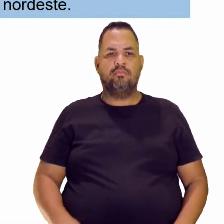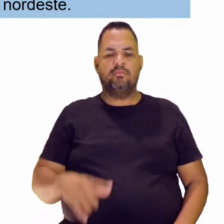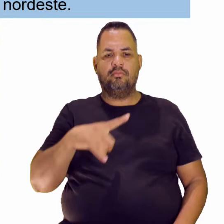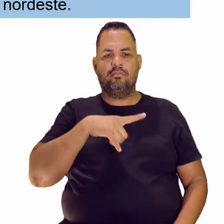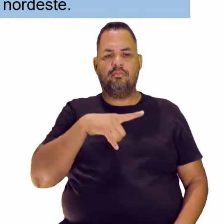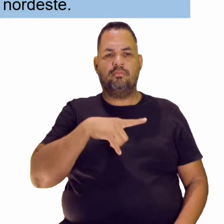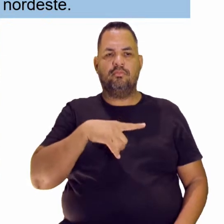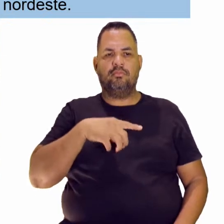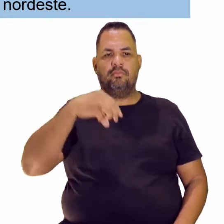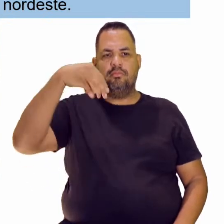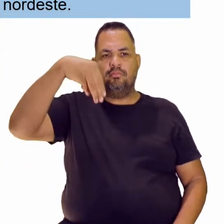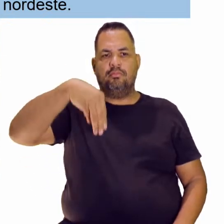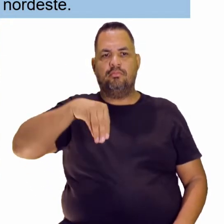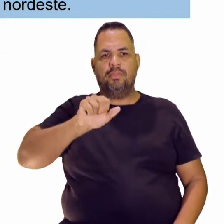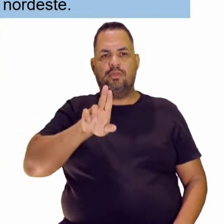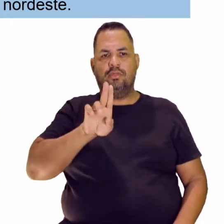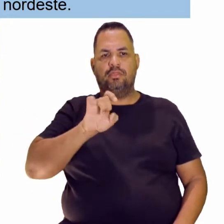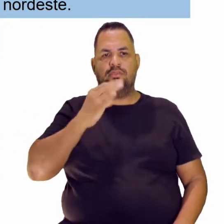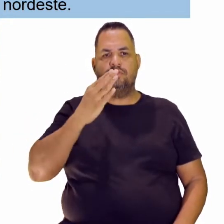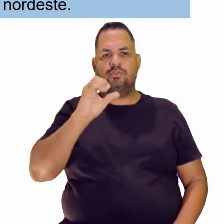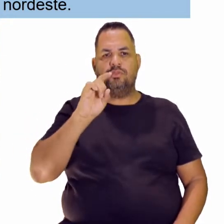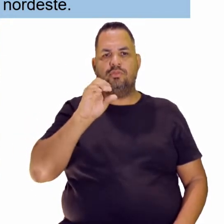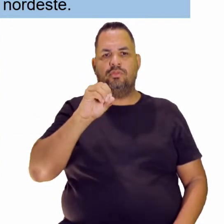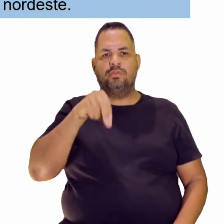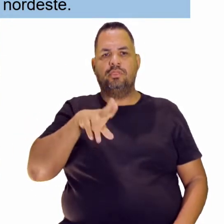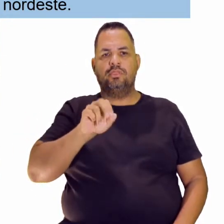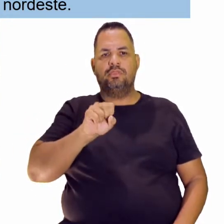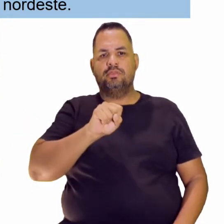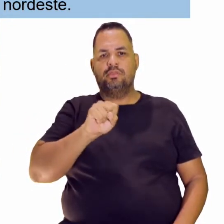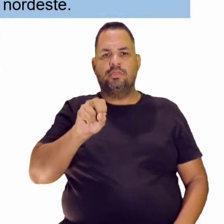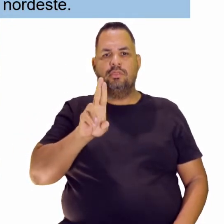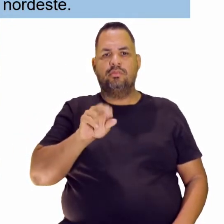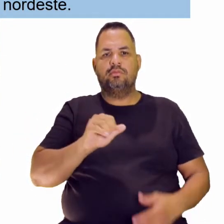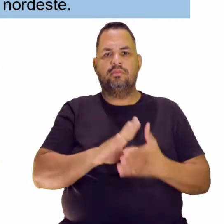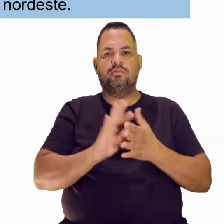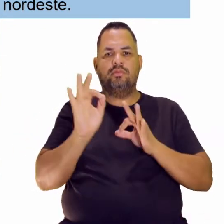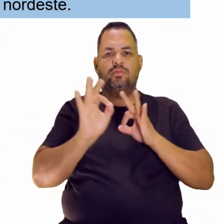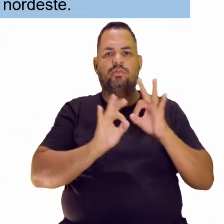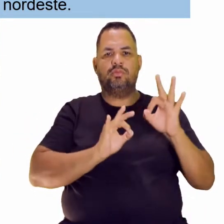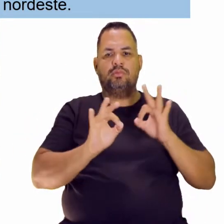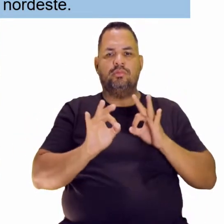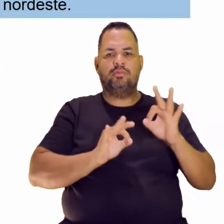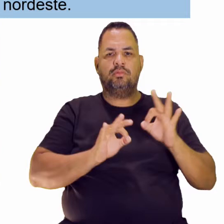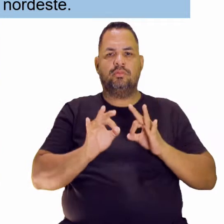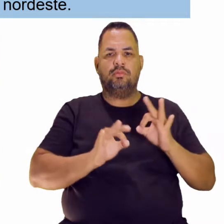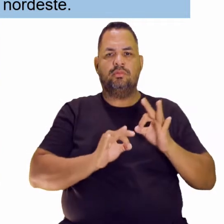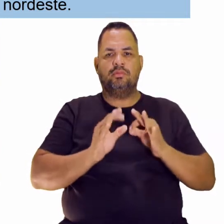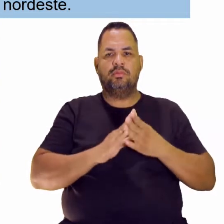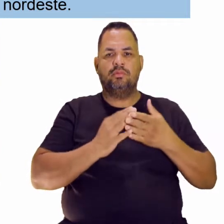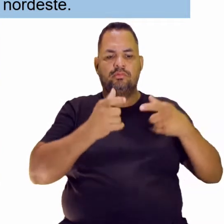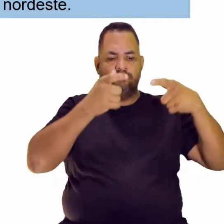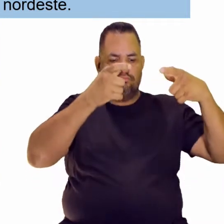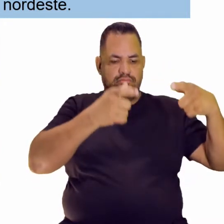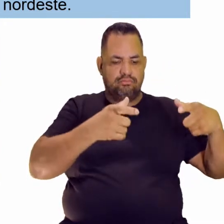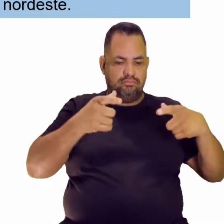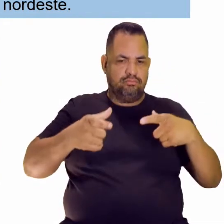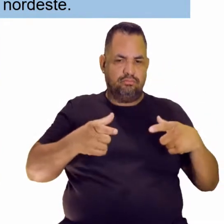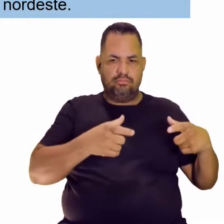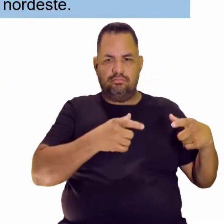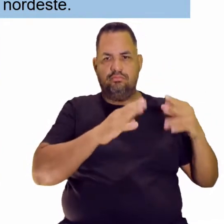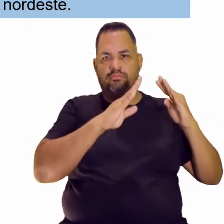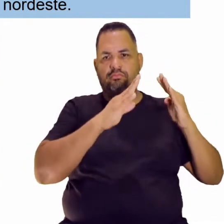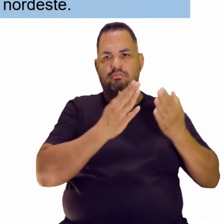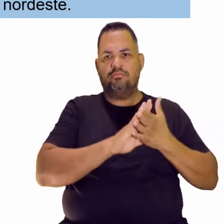o Maurício de Nassau, quando ele esteve por aqui, ele instalou a sua caravana